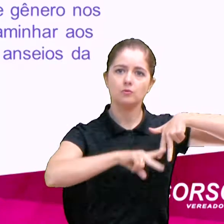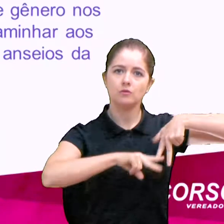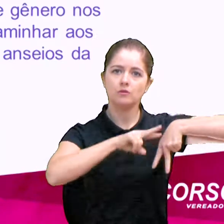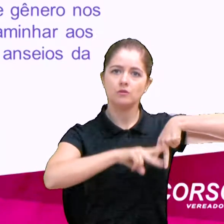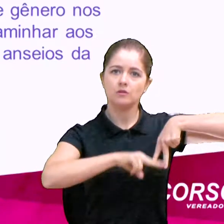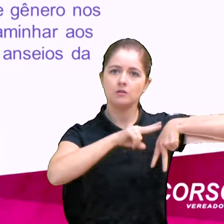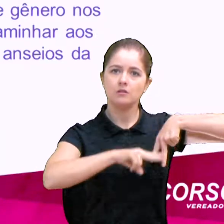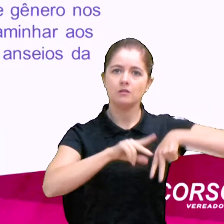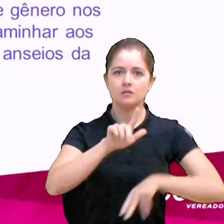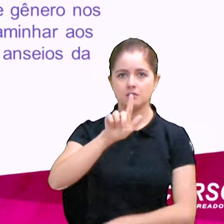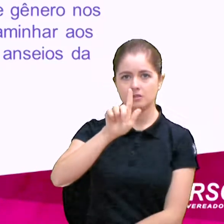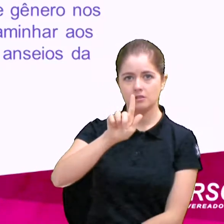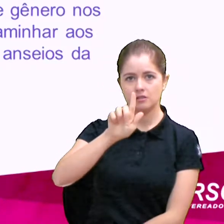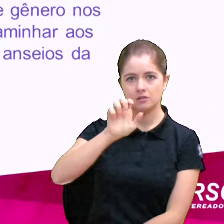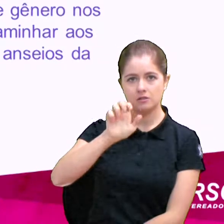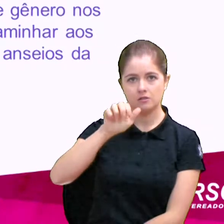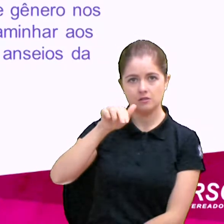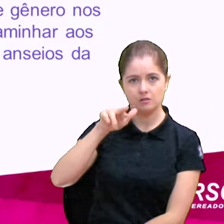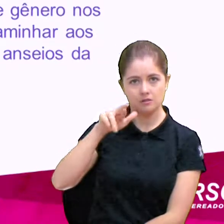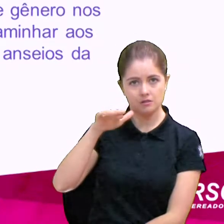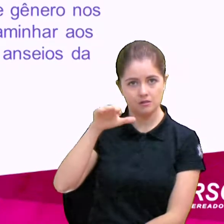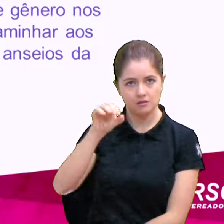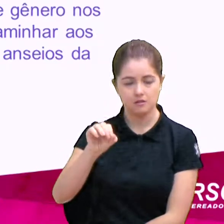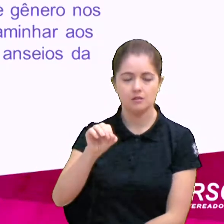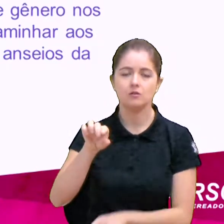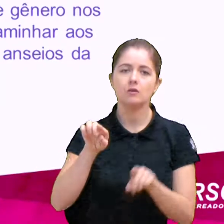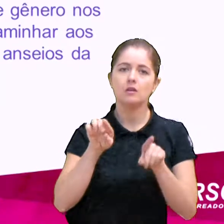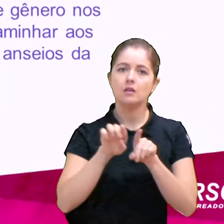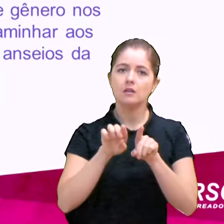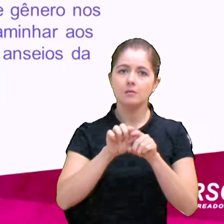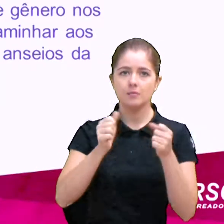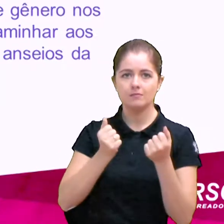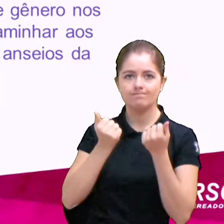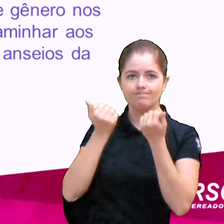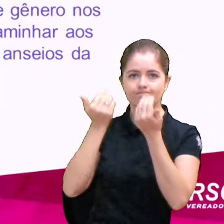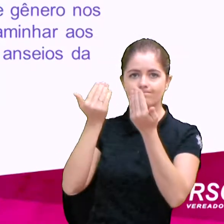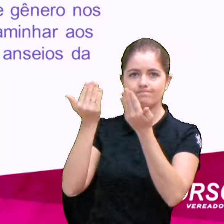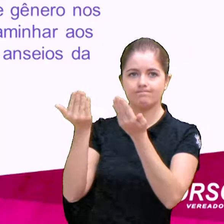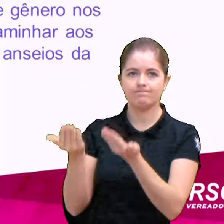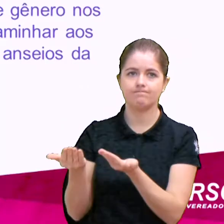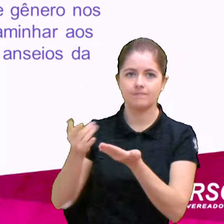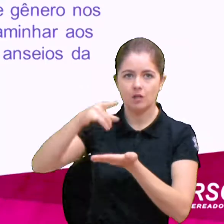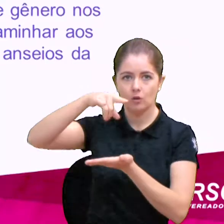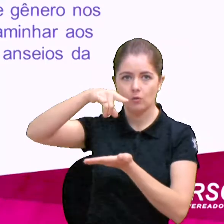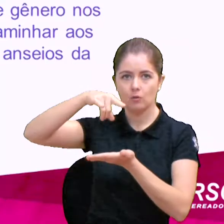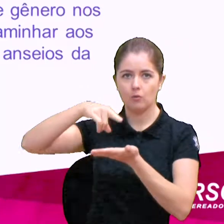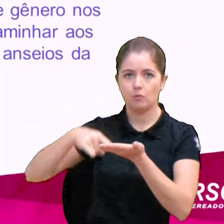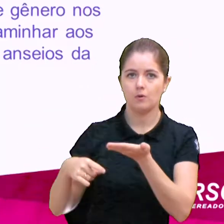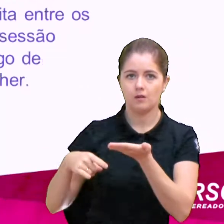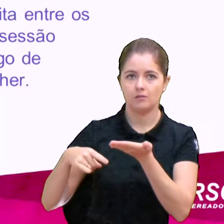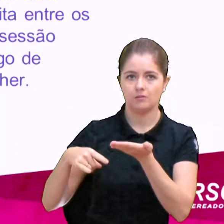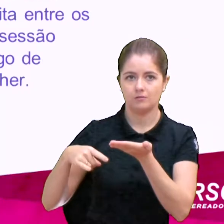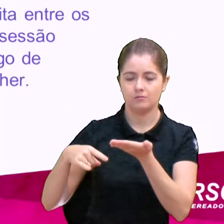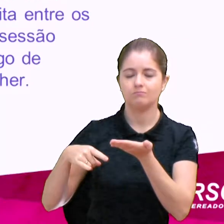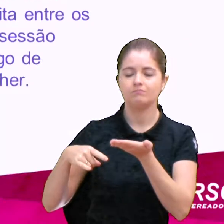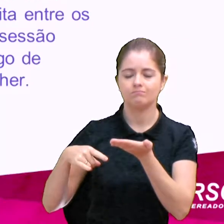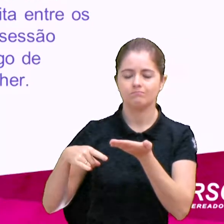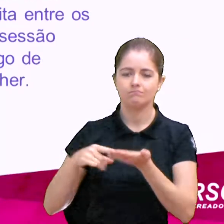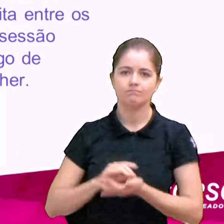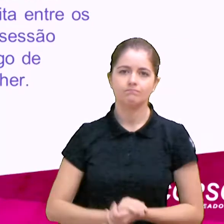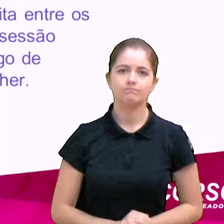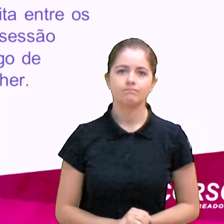encaminhar denúncias aos órgãos competentes dos anseios da população feminina. Pode